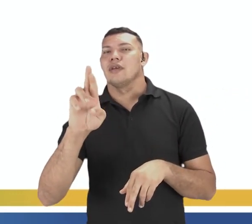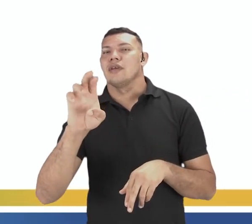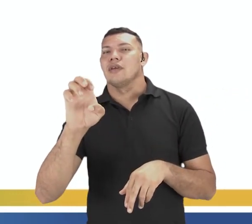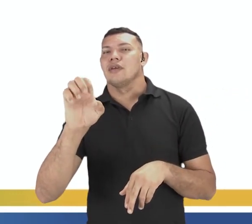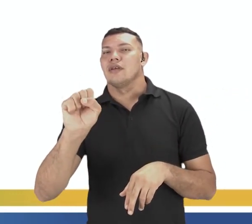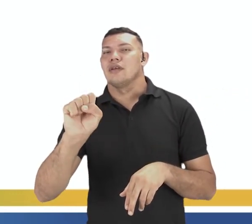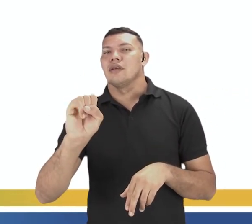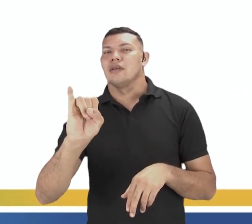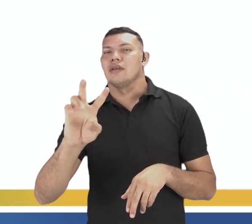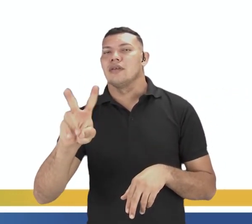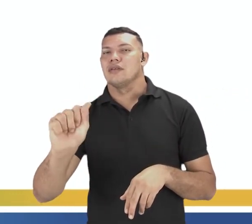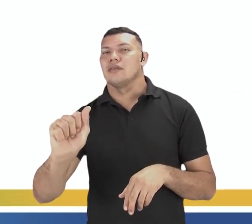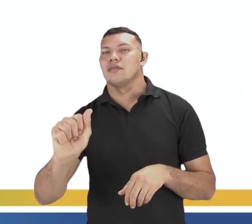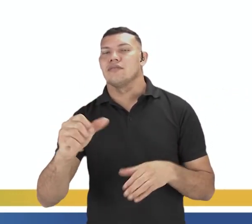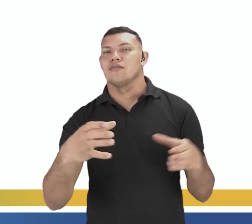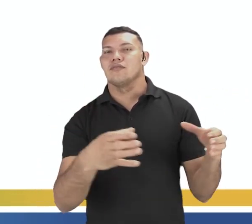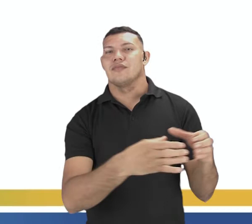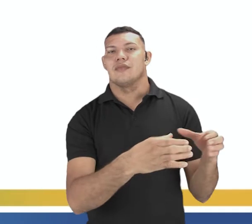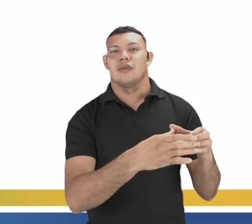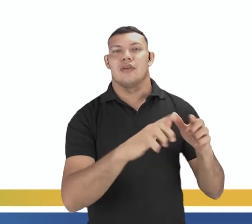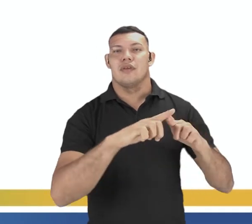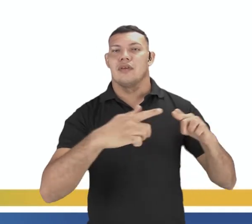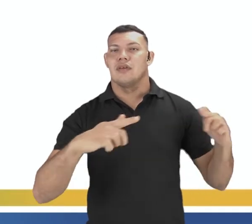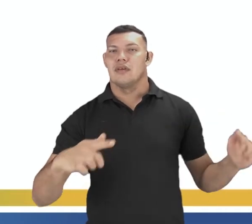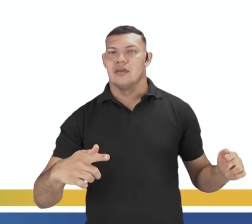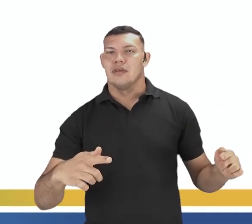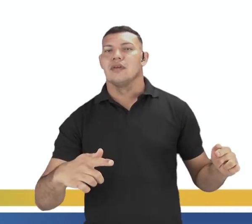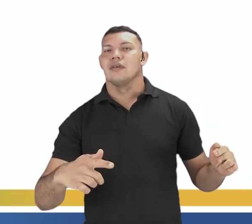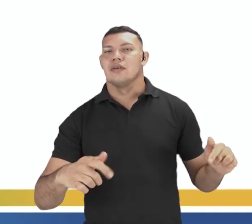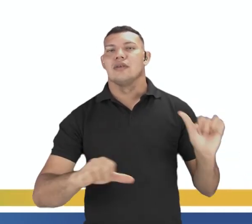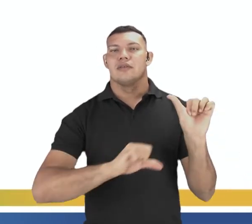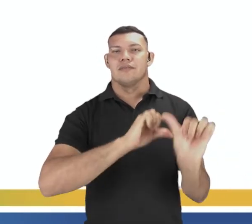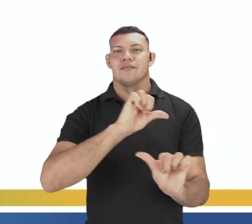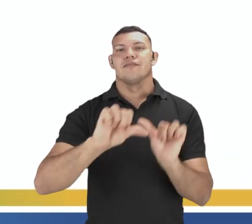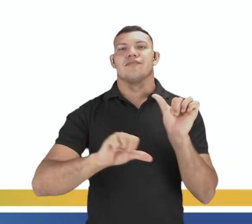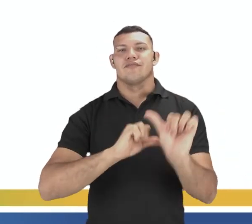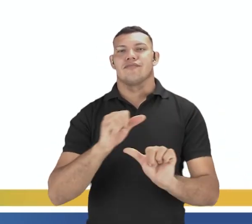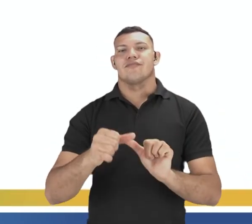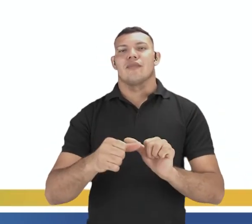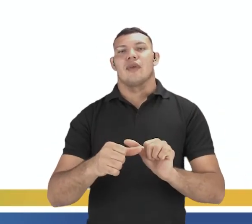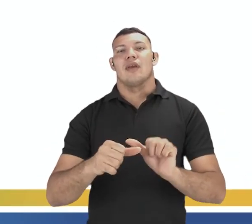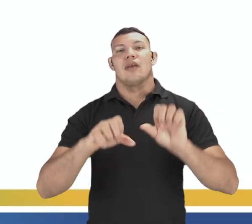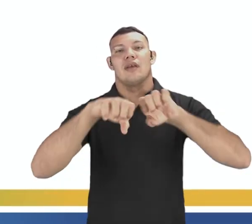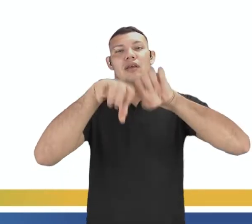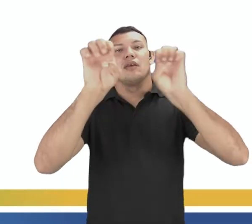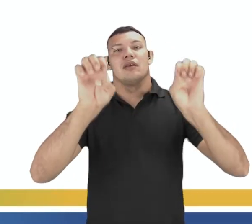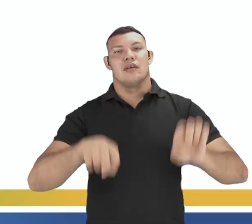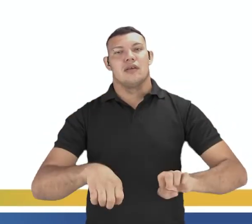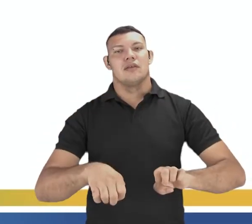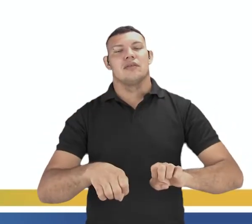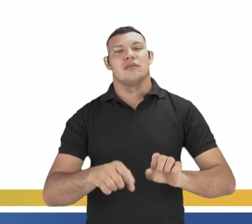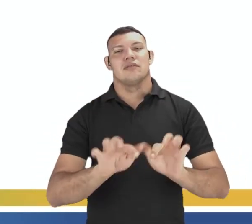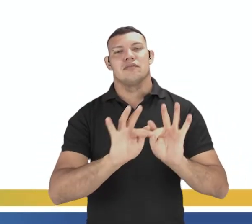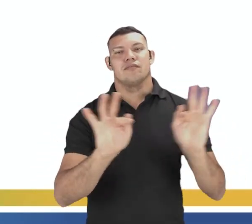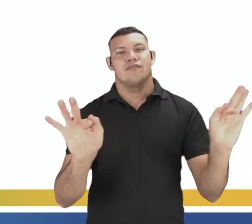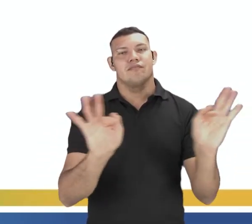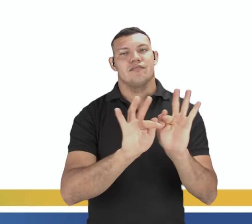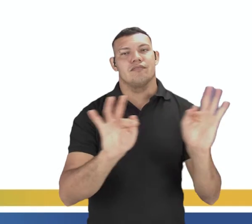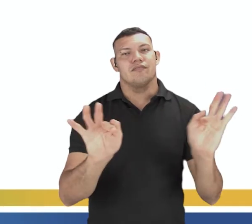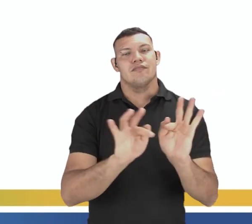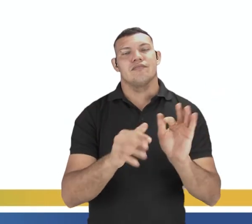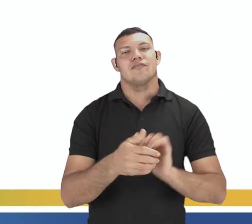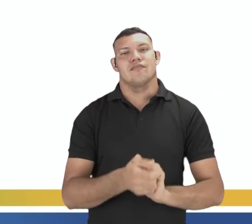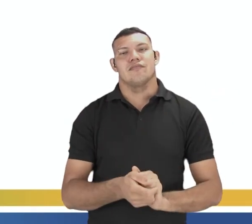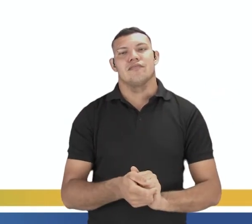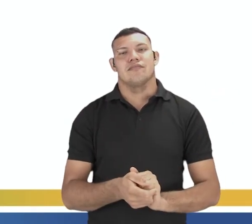quê? De classe gramatical que modifica a estrutura da frase, a estrutura